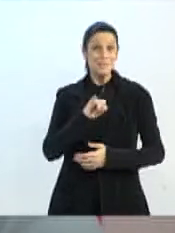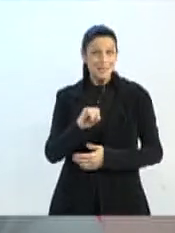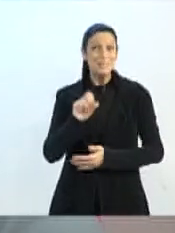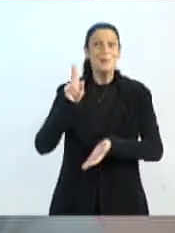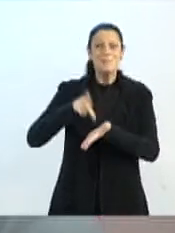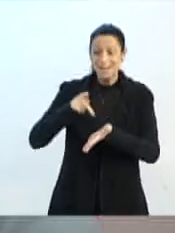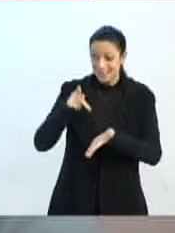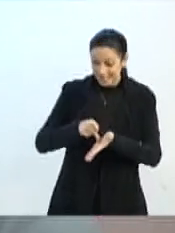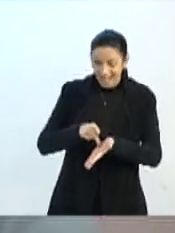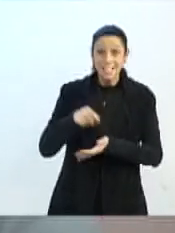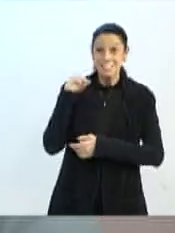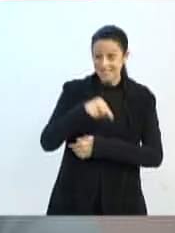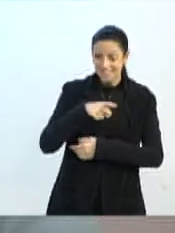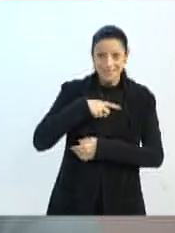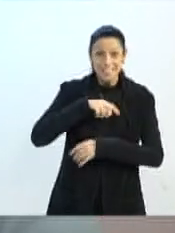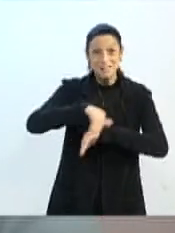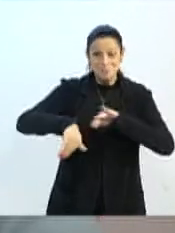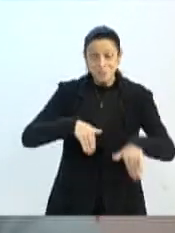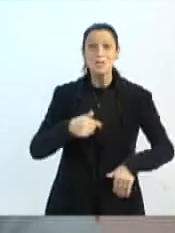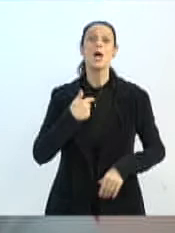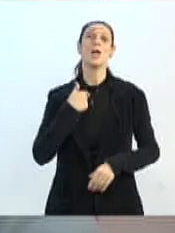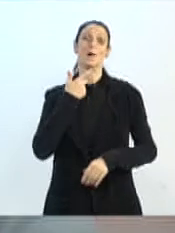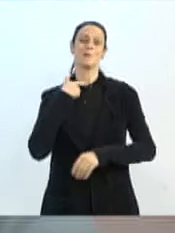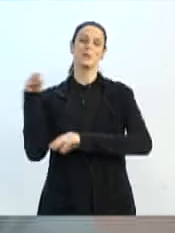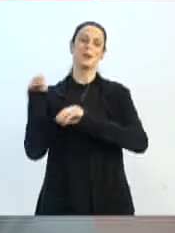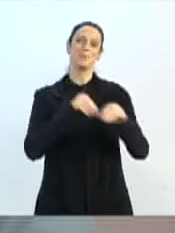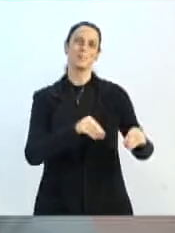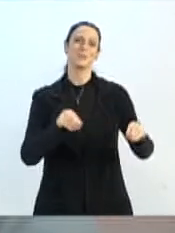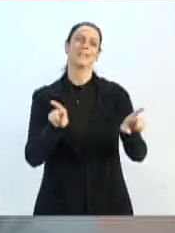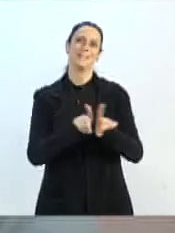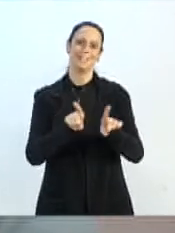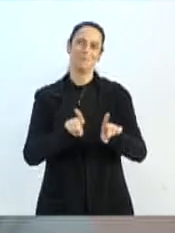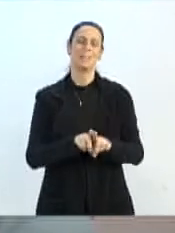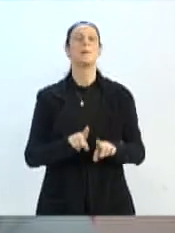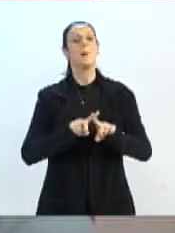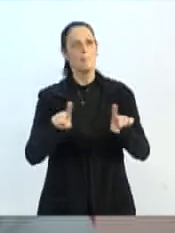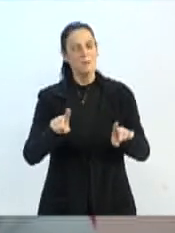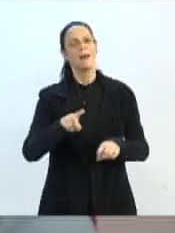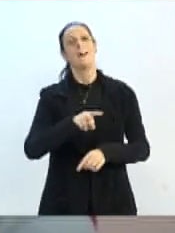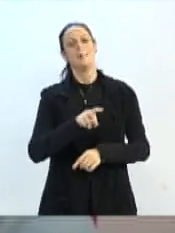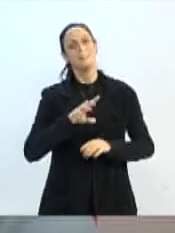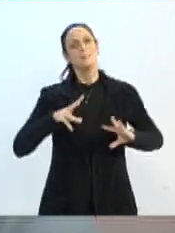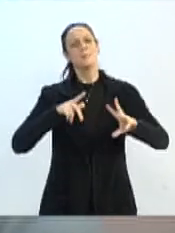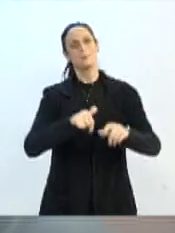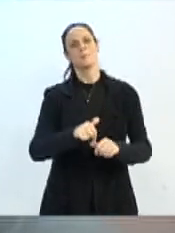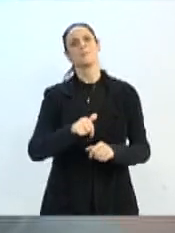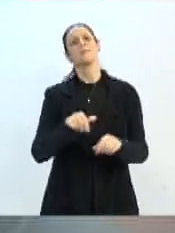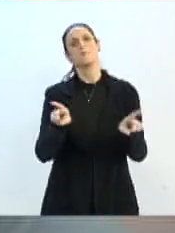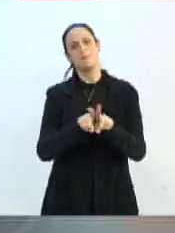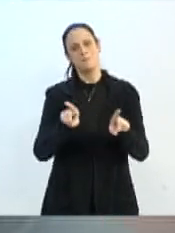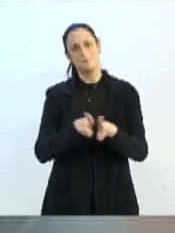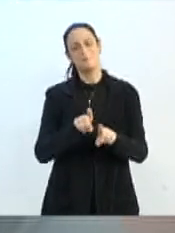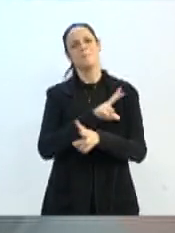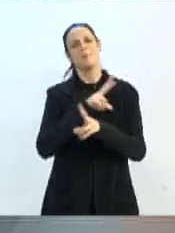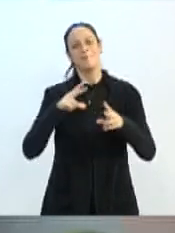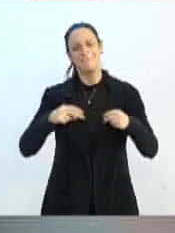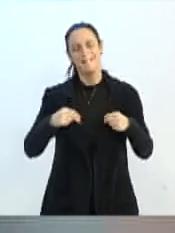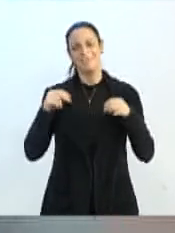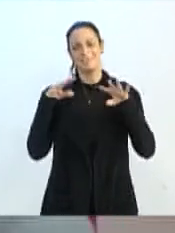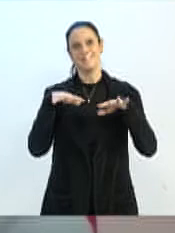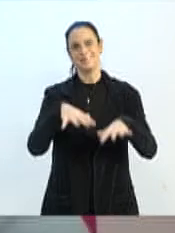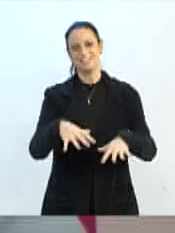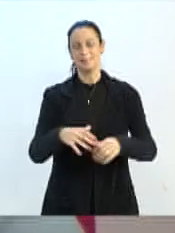até eu ia gostar de morar aqui. São os amados, mas merecem realmente toda a nossa atenção, e parabenizo também a Polícia Militar por